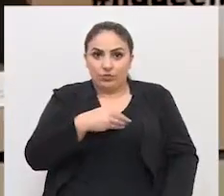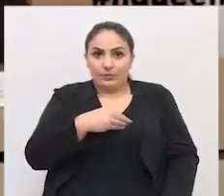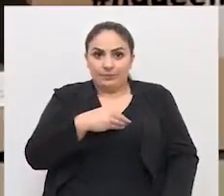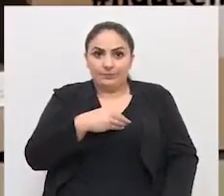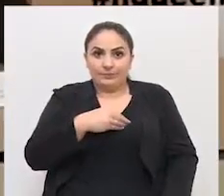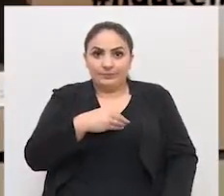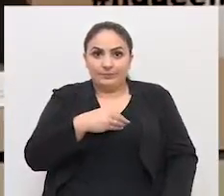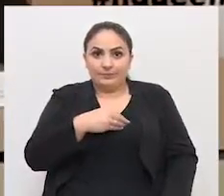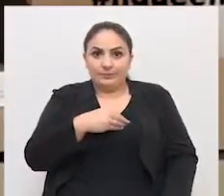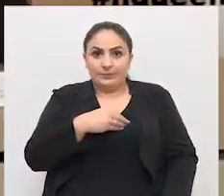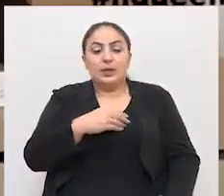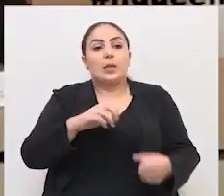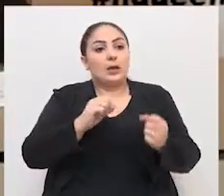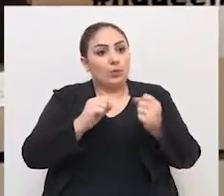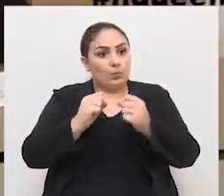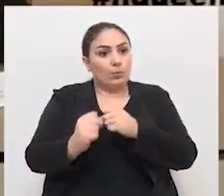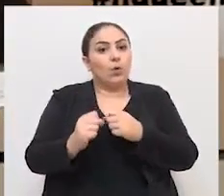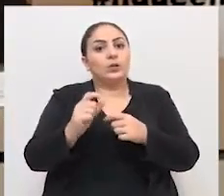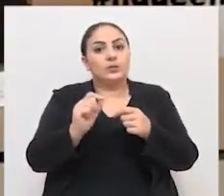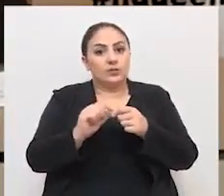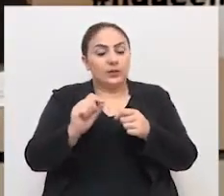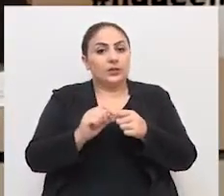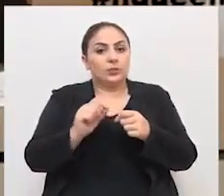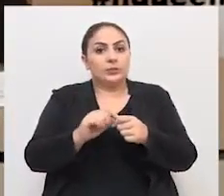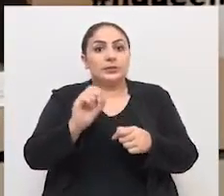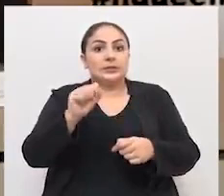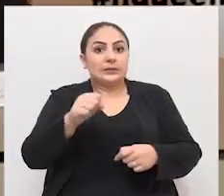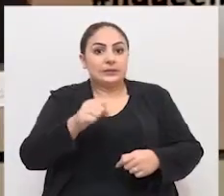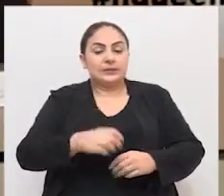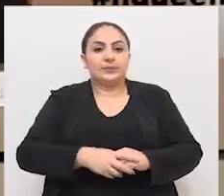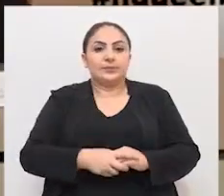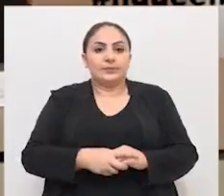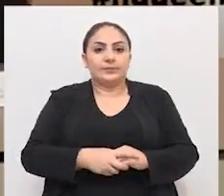médico, que poderá ser